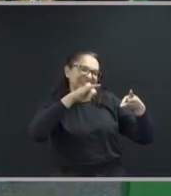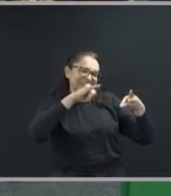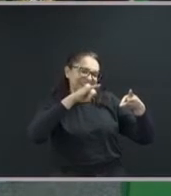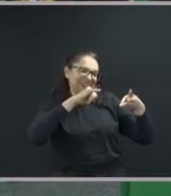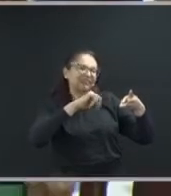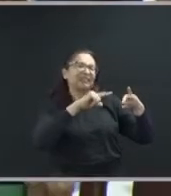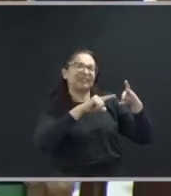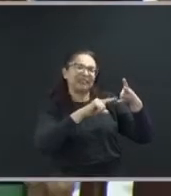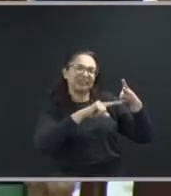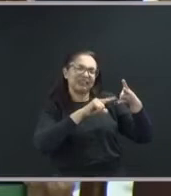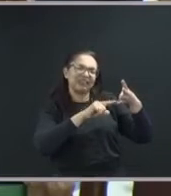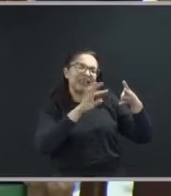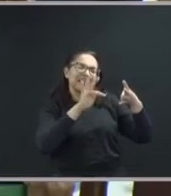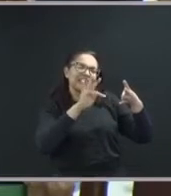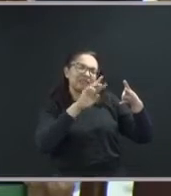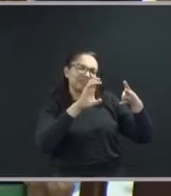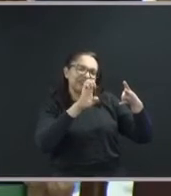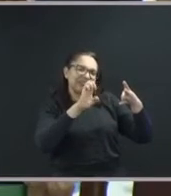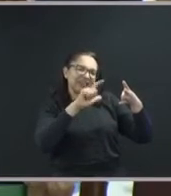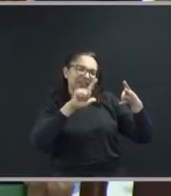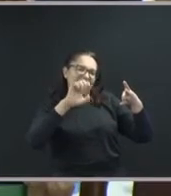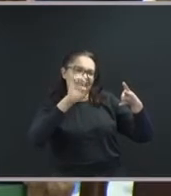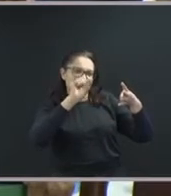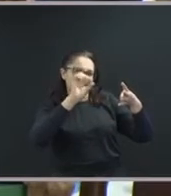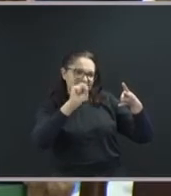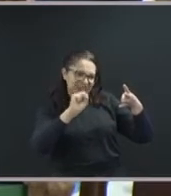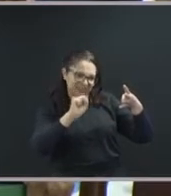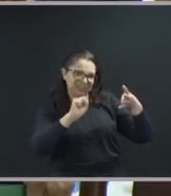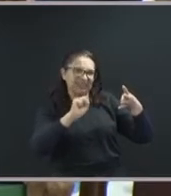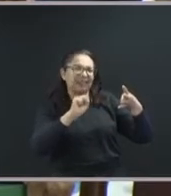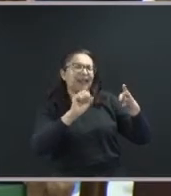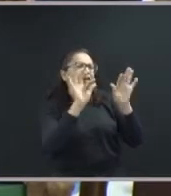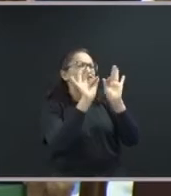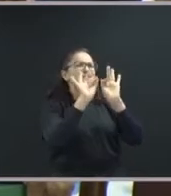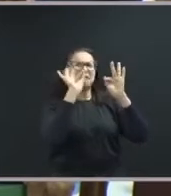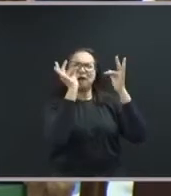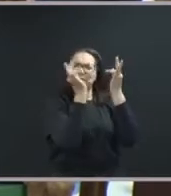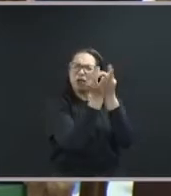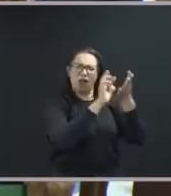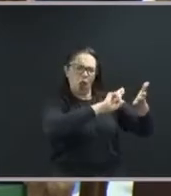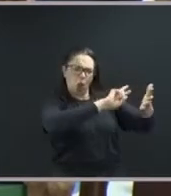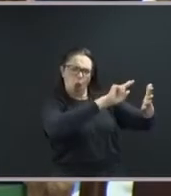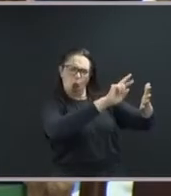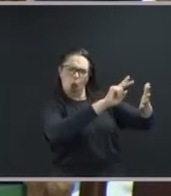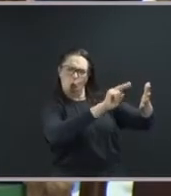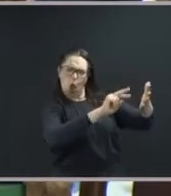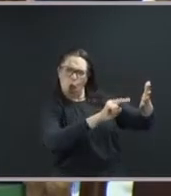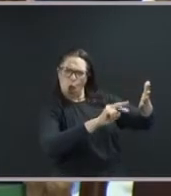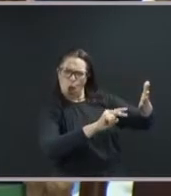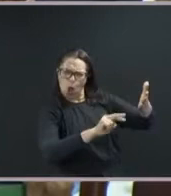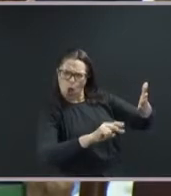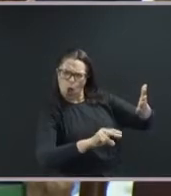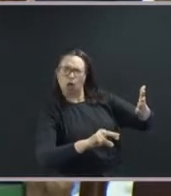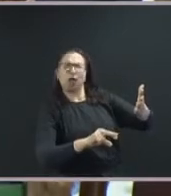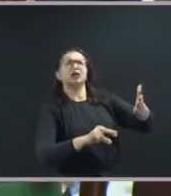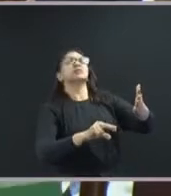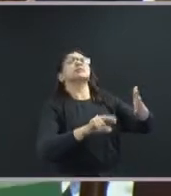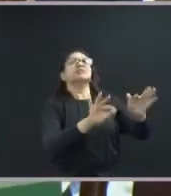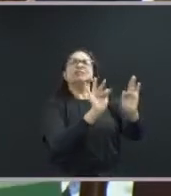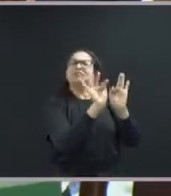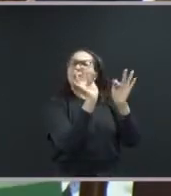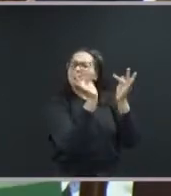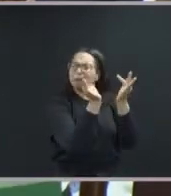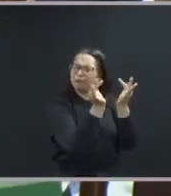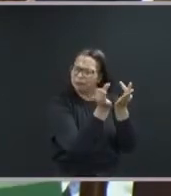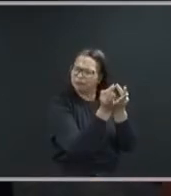Cristo. Saudai o das famílias de Aristóbulo. Saudai Herodion, meu parente. Saudai os da